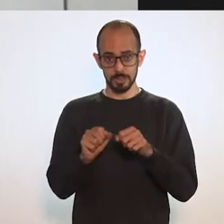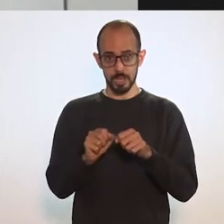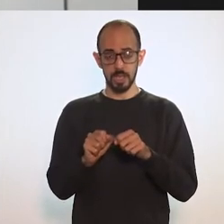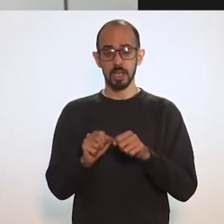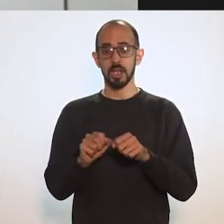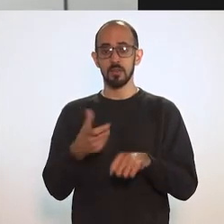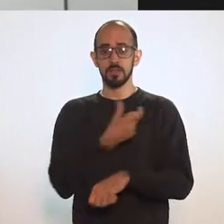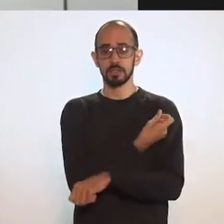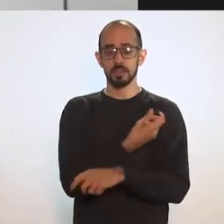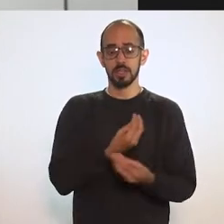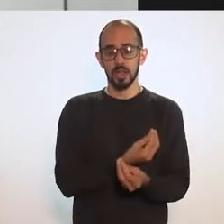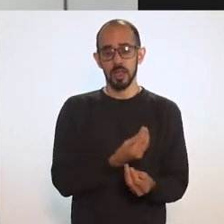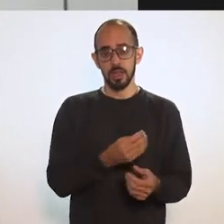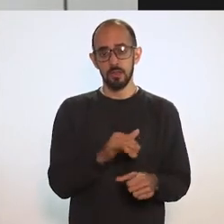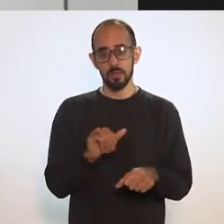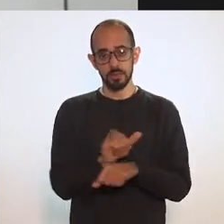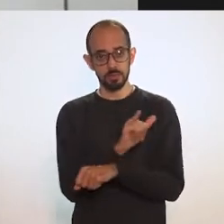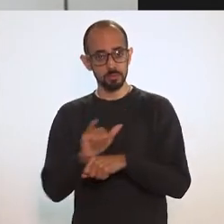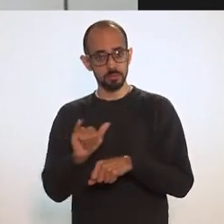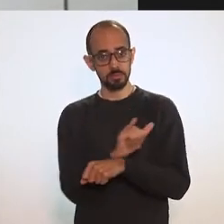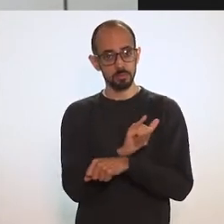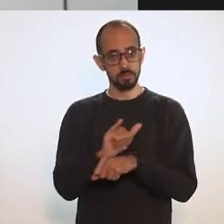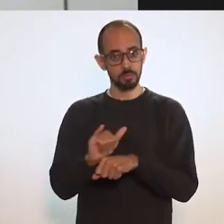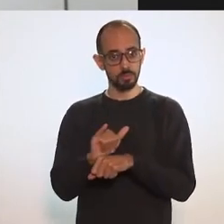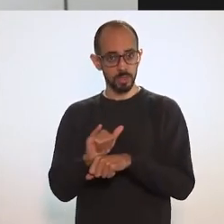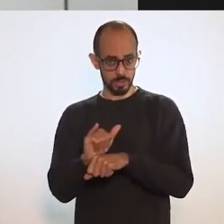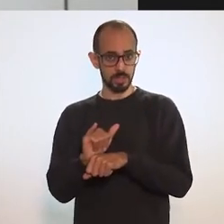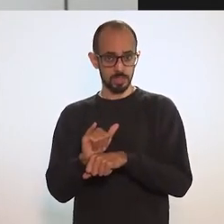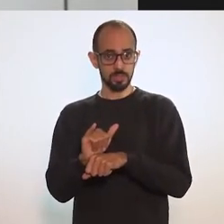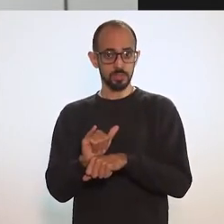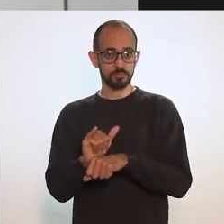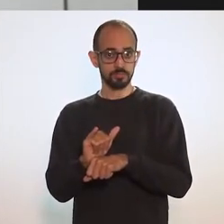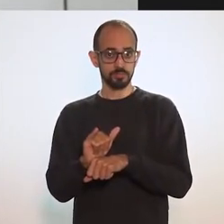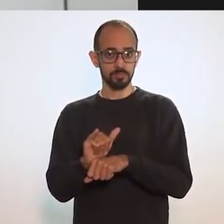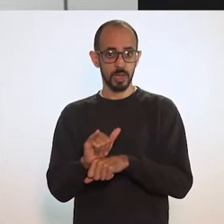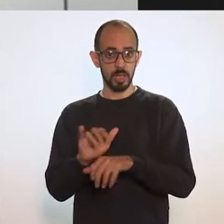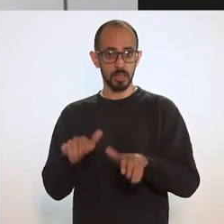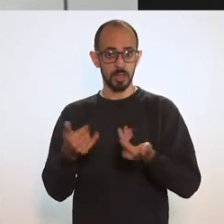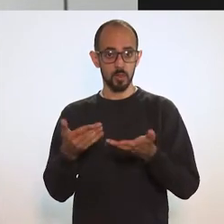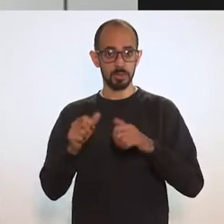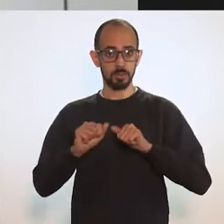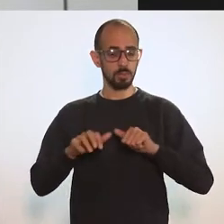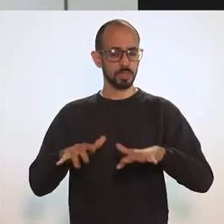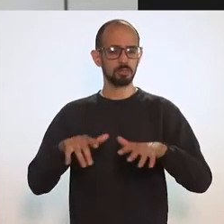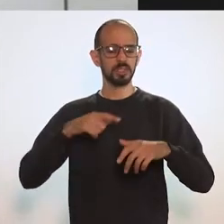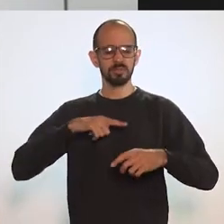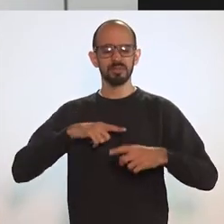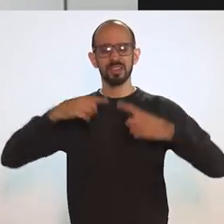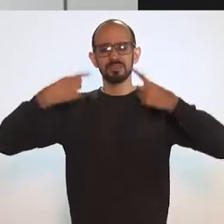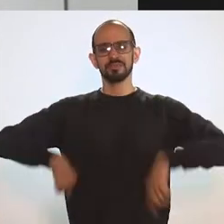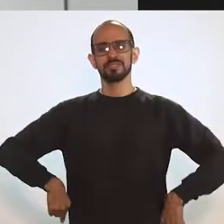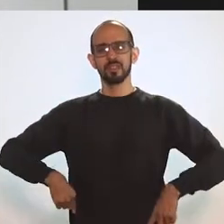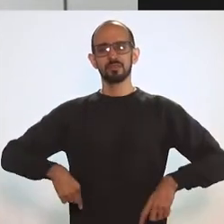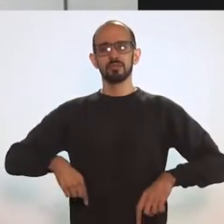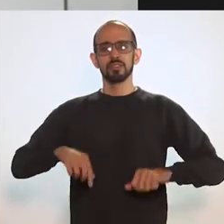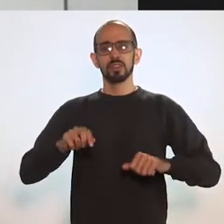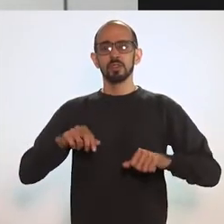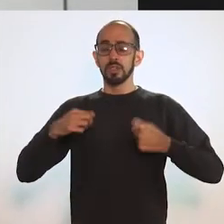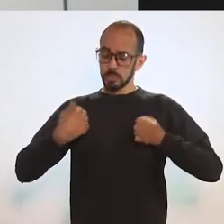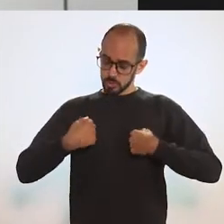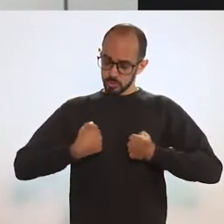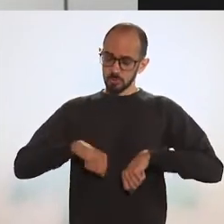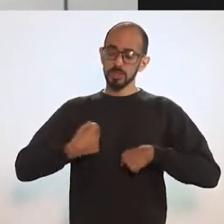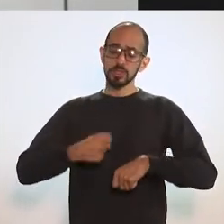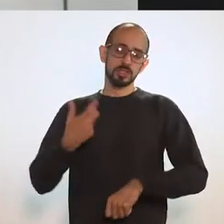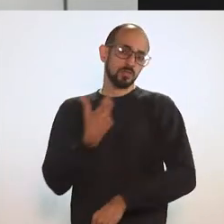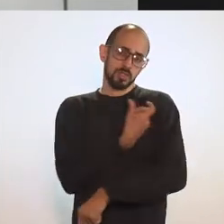de tecnologia, que é estratégico para o Brasil. Essa pandemia nos coloca desafios que não vão ser superados com a vacinação.